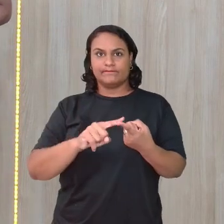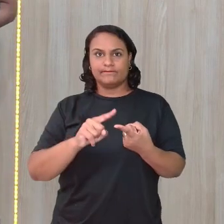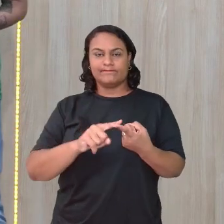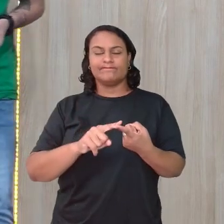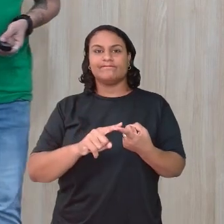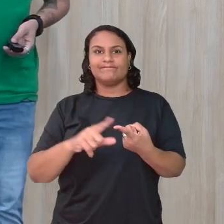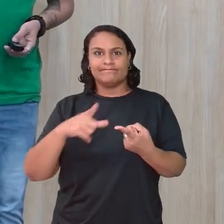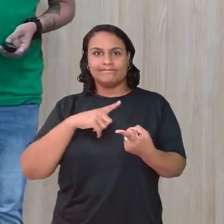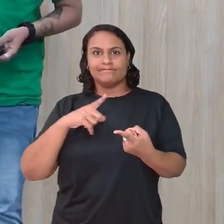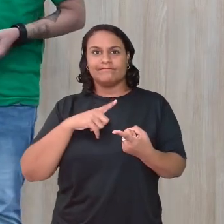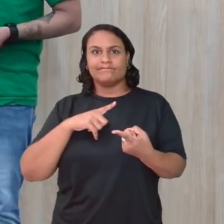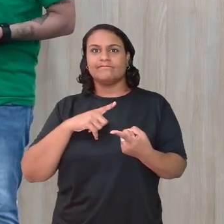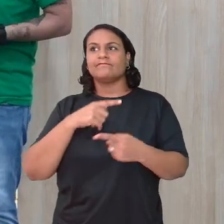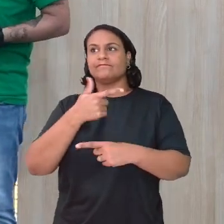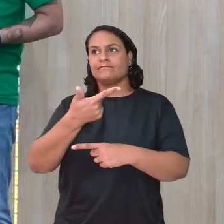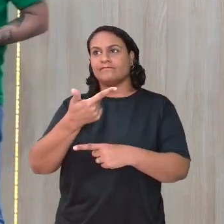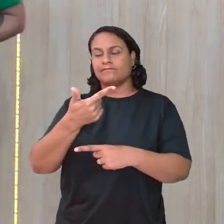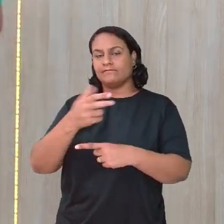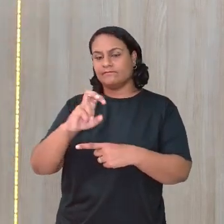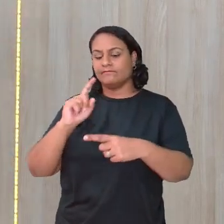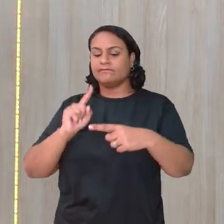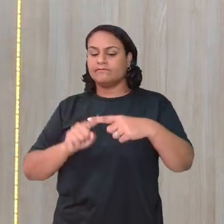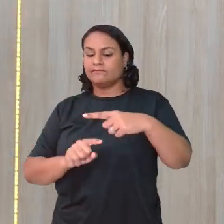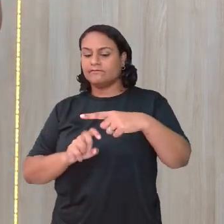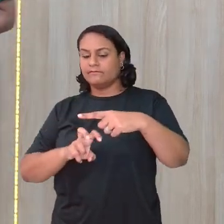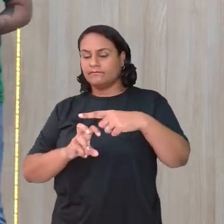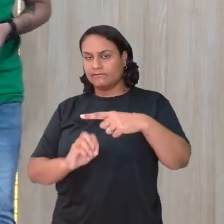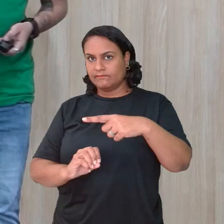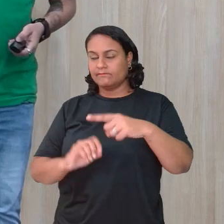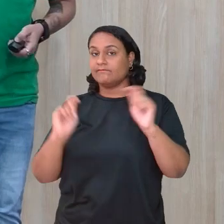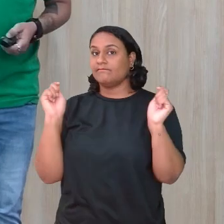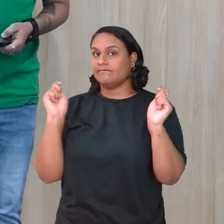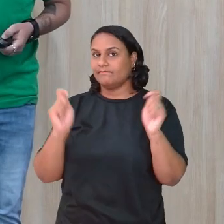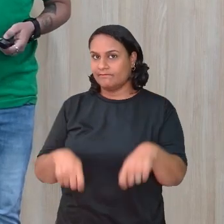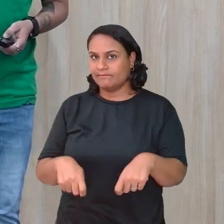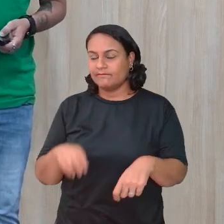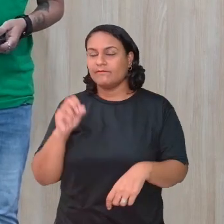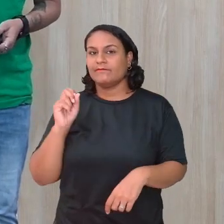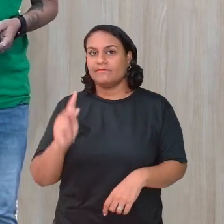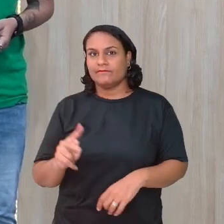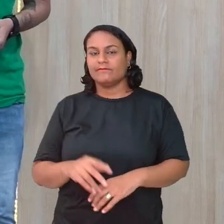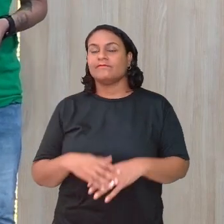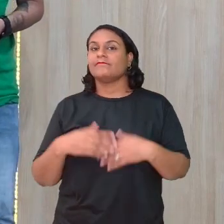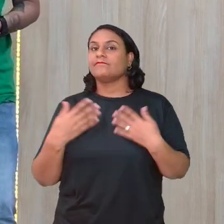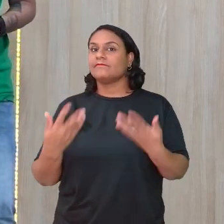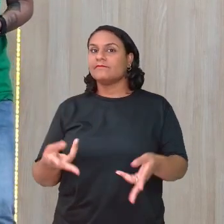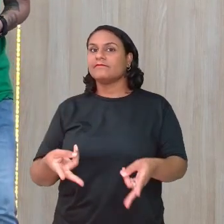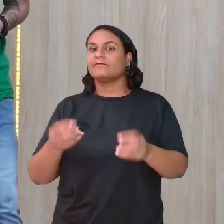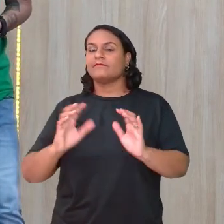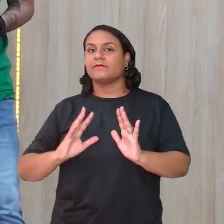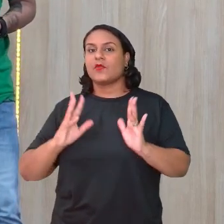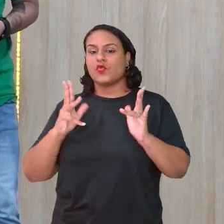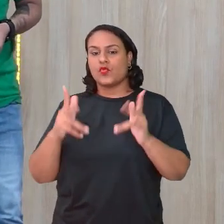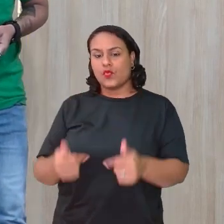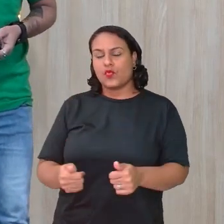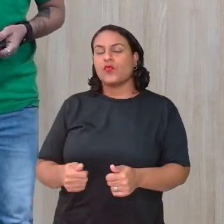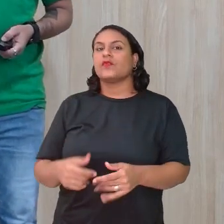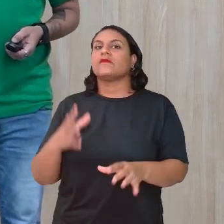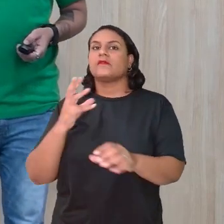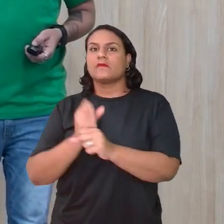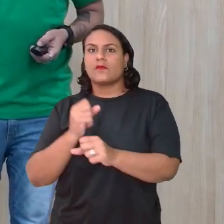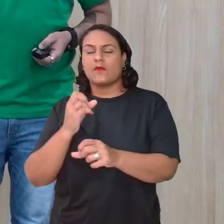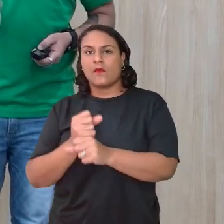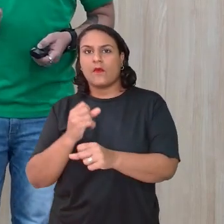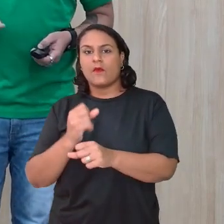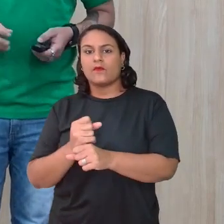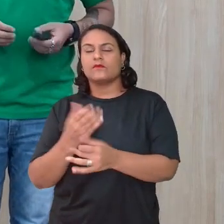favoráveis sobre 50 casos possíveis, tá bom? Então, percebe que em todas as situações que nós trabalhamos